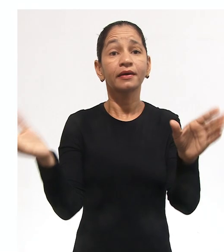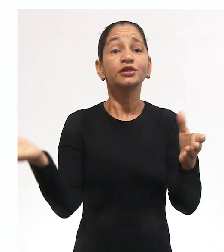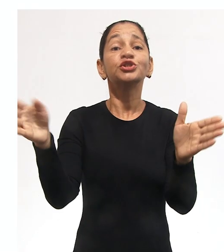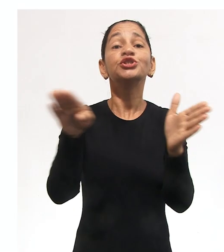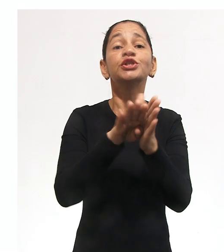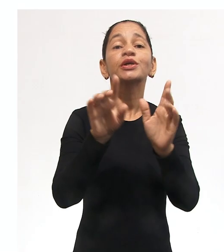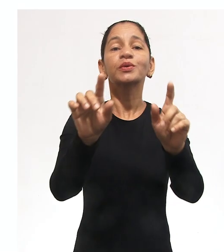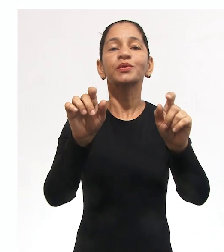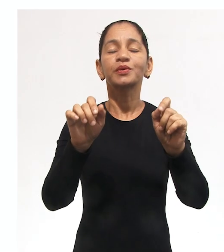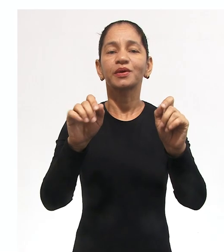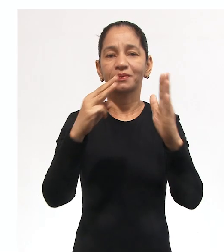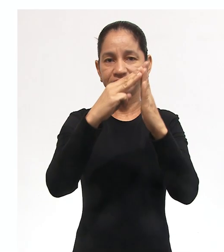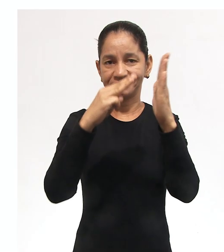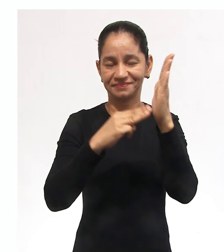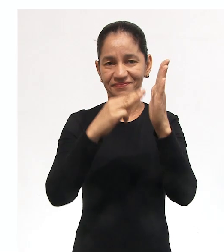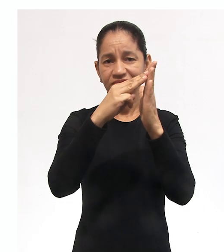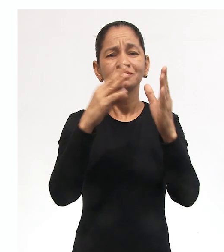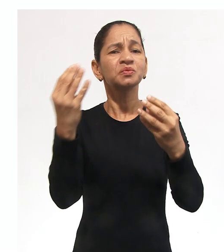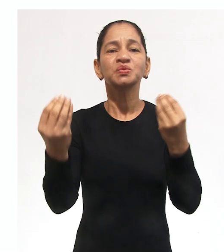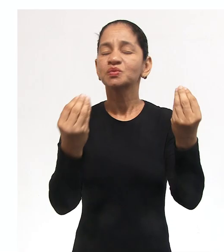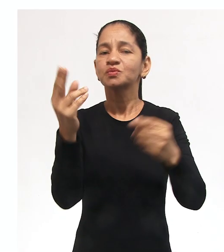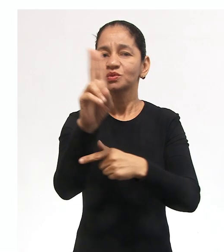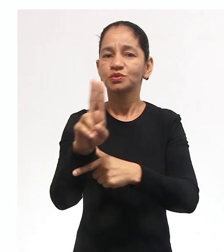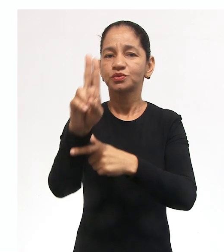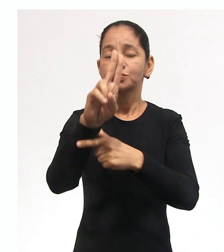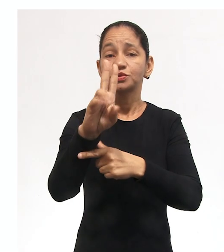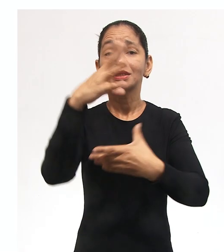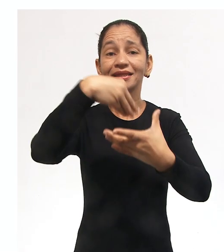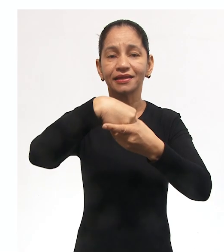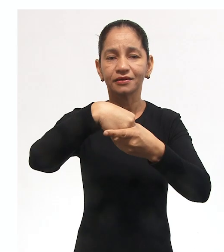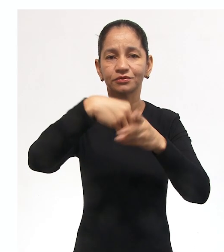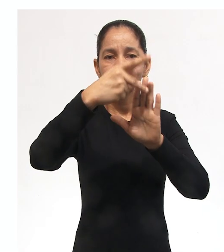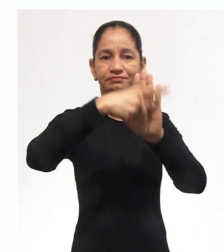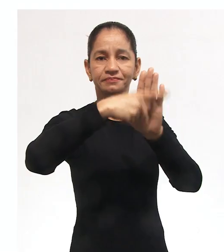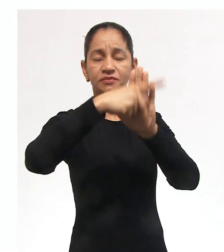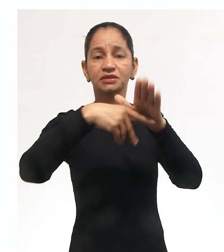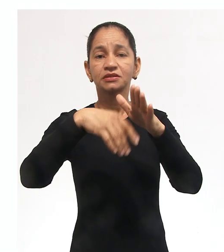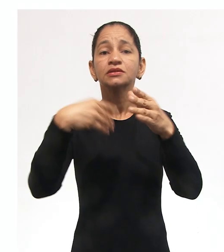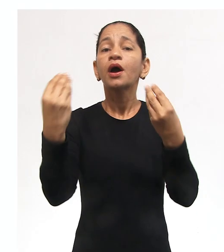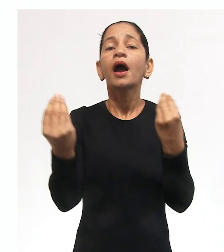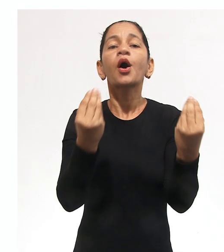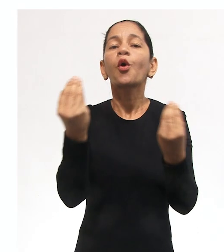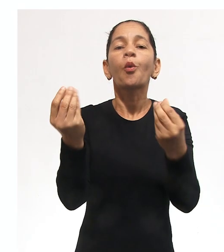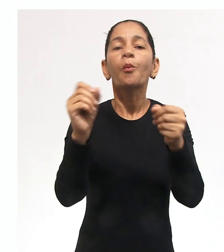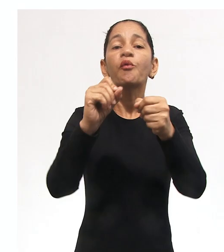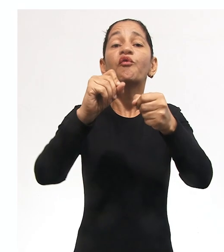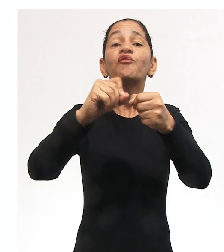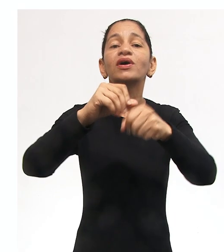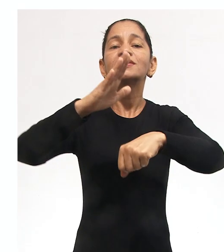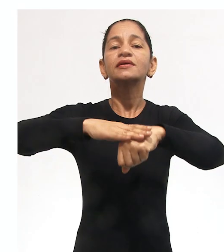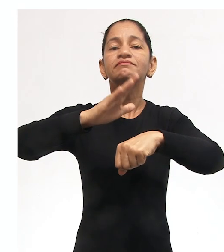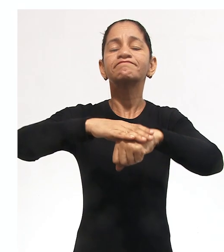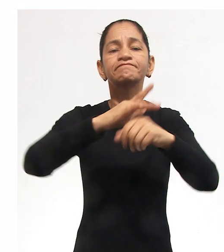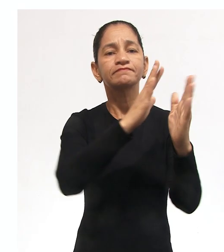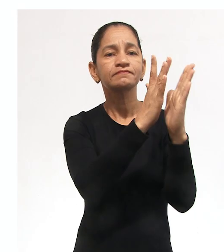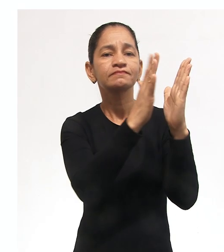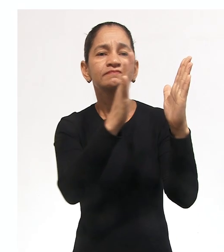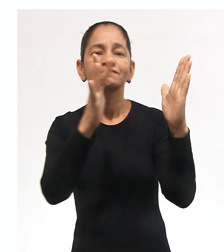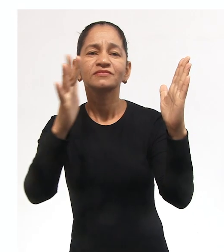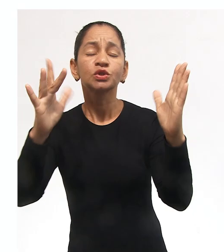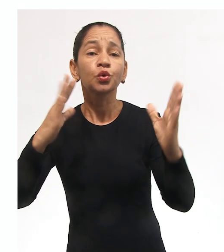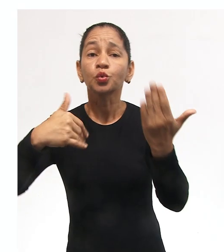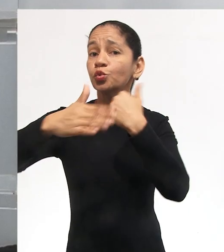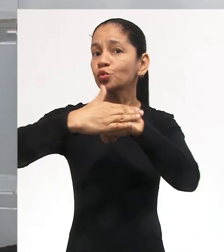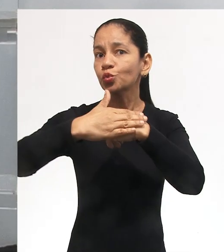tá? O que é o tópico de metodologia em um projeto? Ele é a descrição de como a pesquisa vai ser